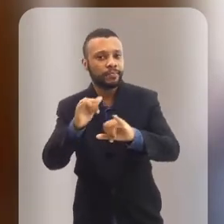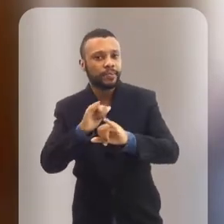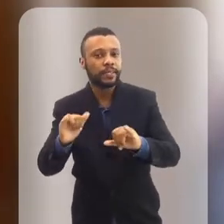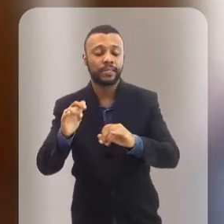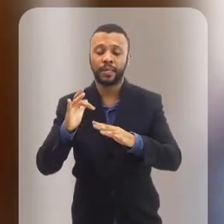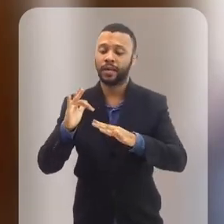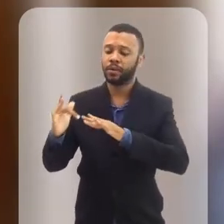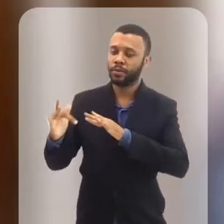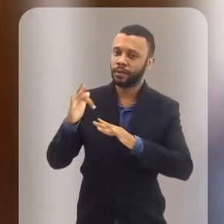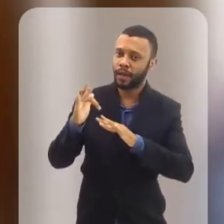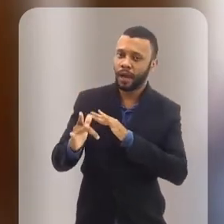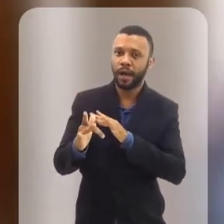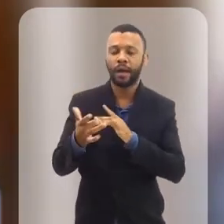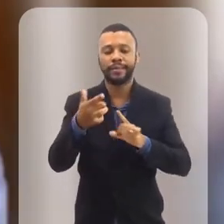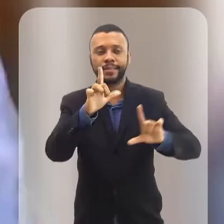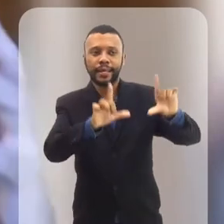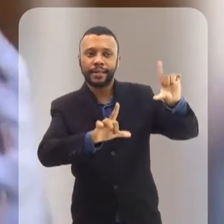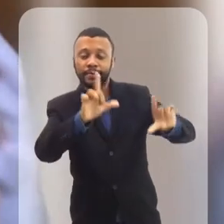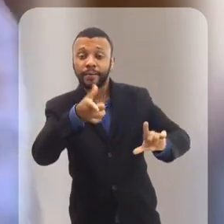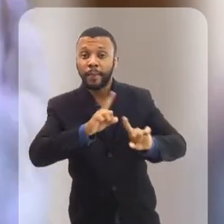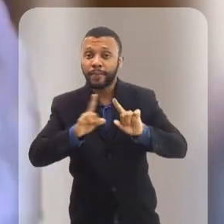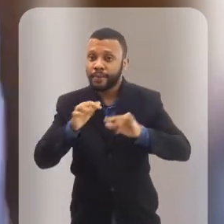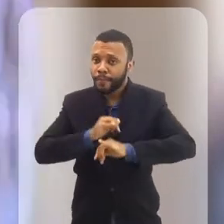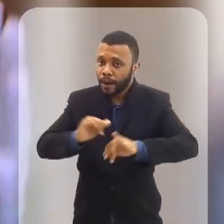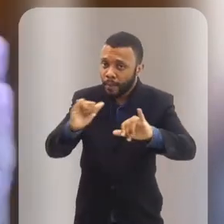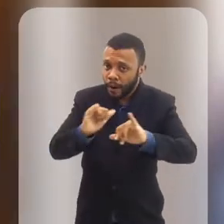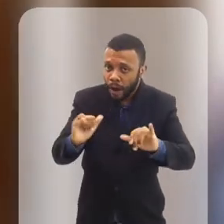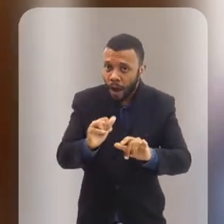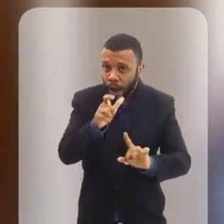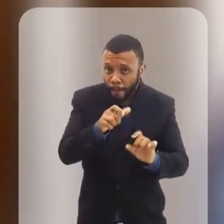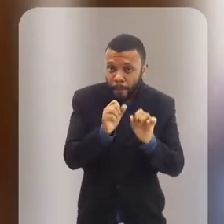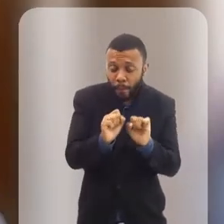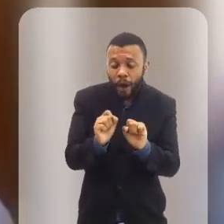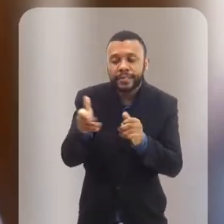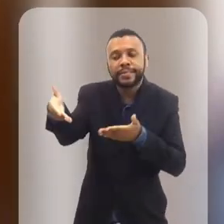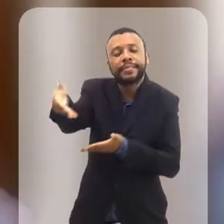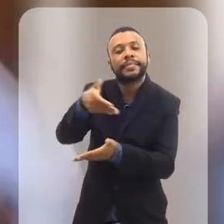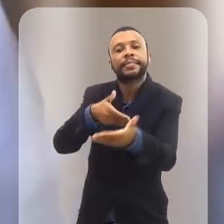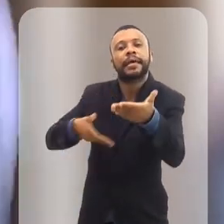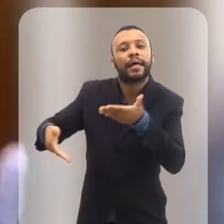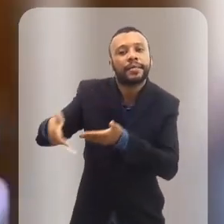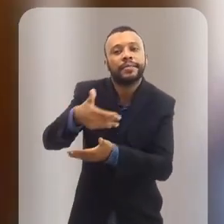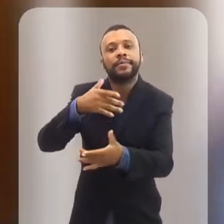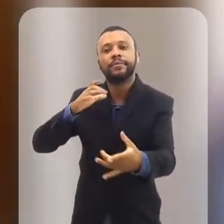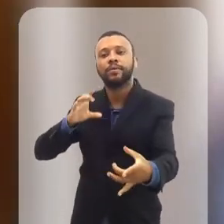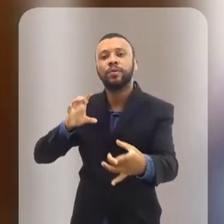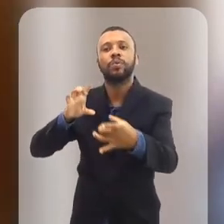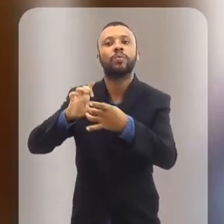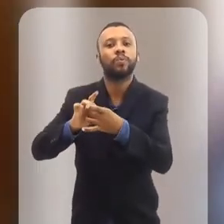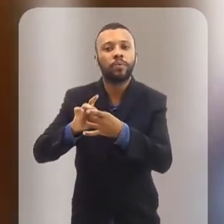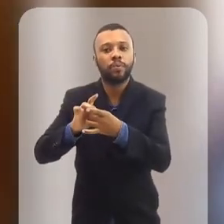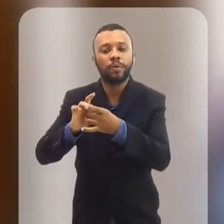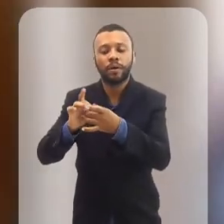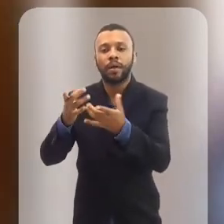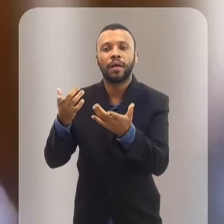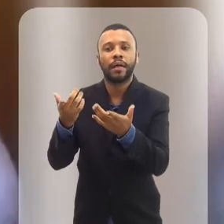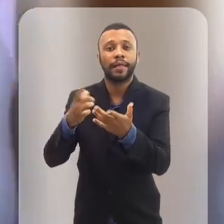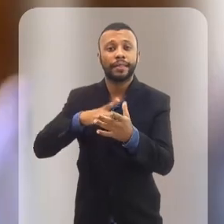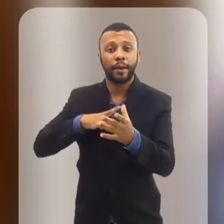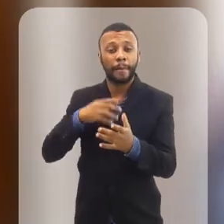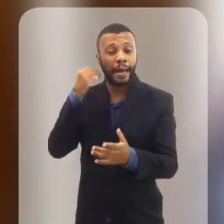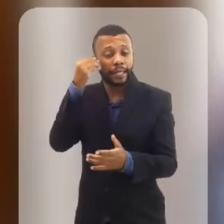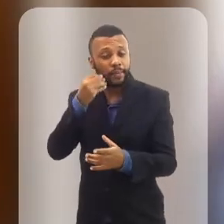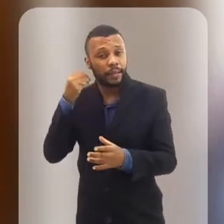teve campanha na TV. Mas você tá no, você fazer uma campanha onde a pessoa pode literalmente imergir, né? É uma experiência